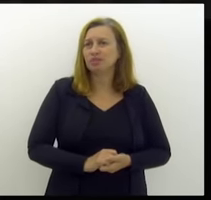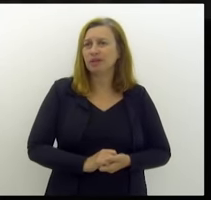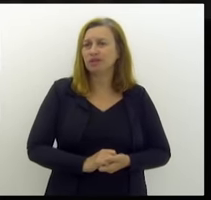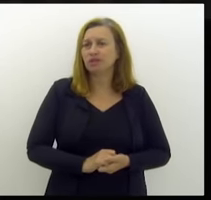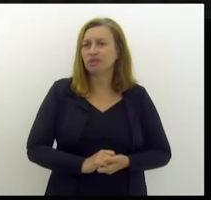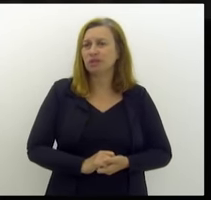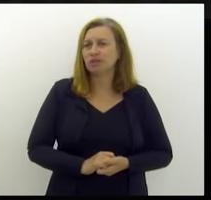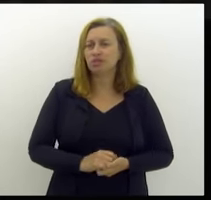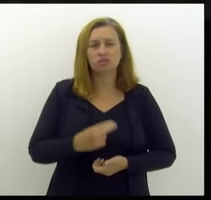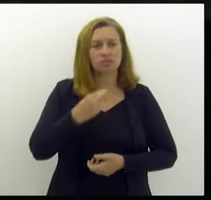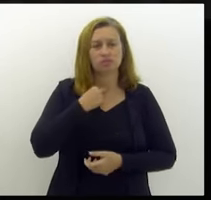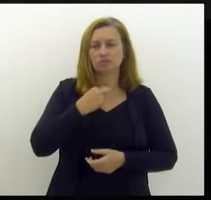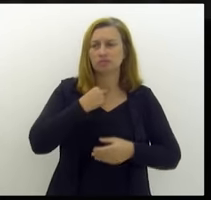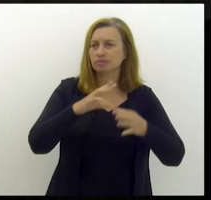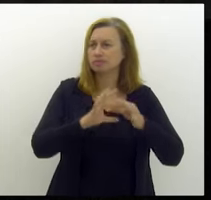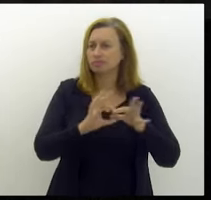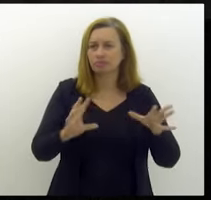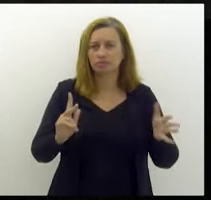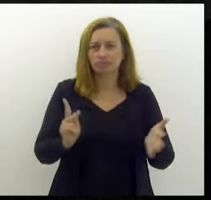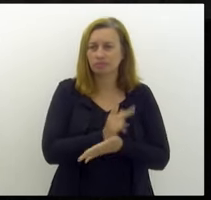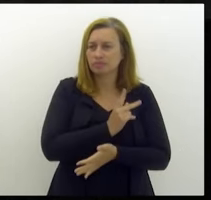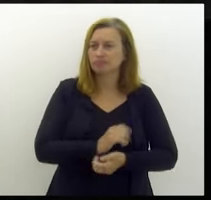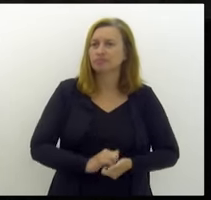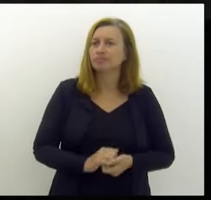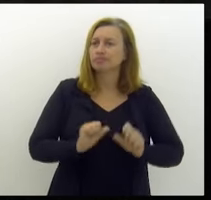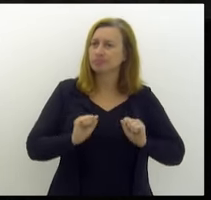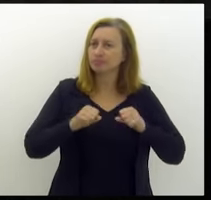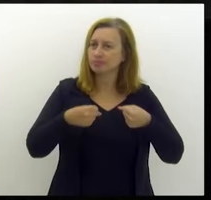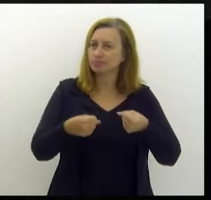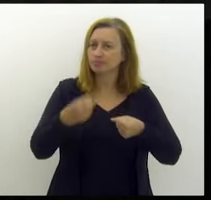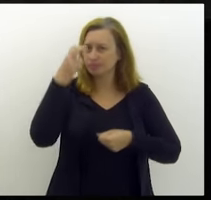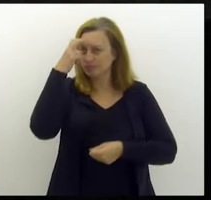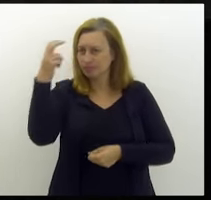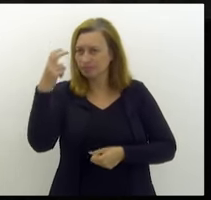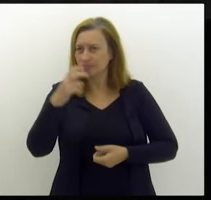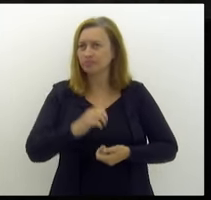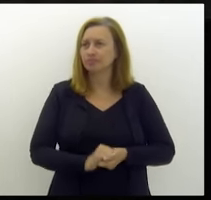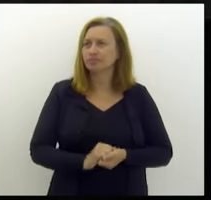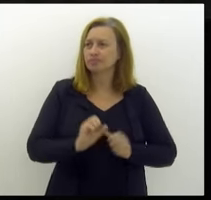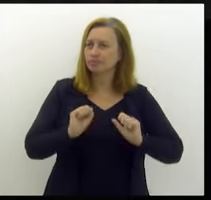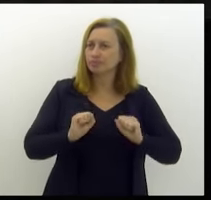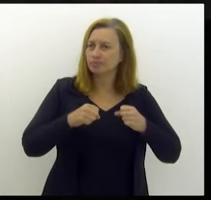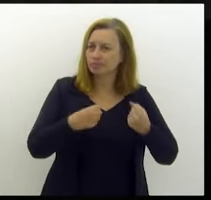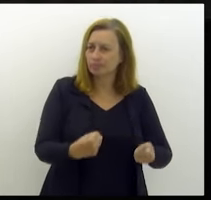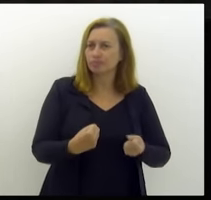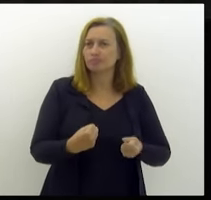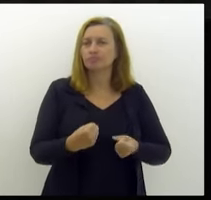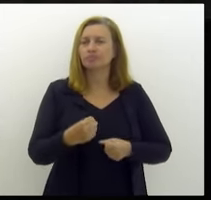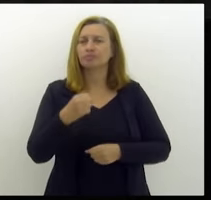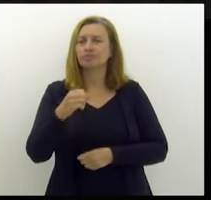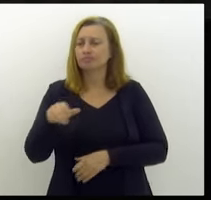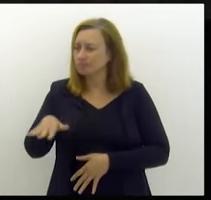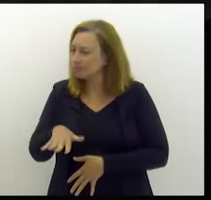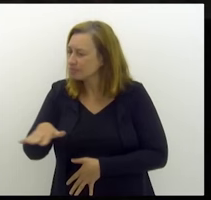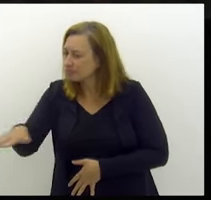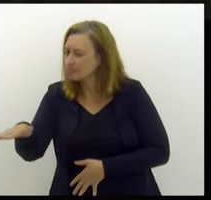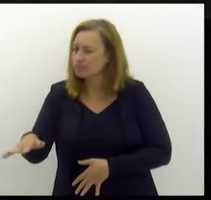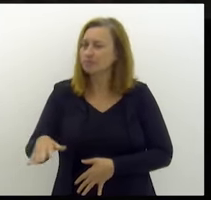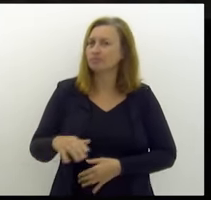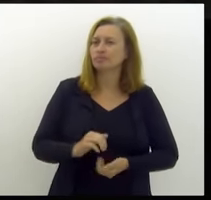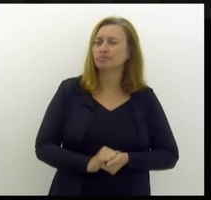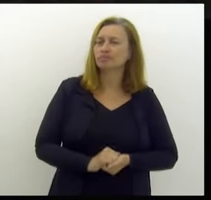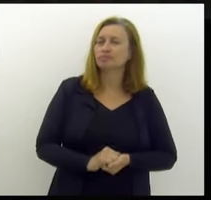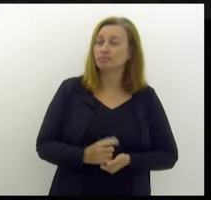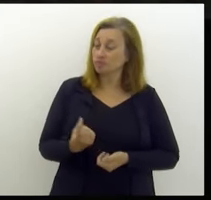permitir que isso aconteça nós temos que defender a cultura a cultura popular a cultura das favelas das periferias e